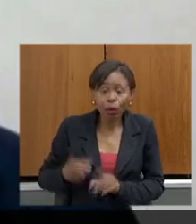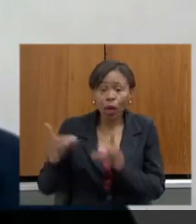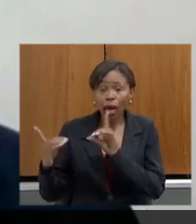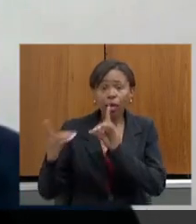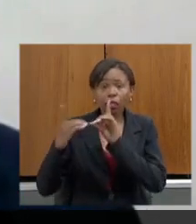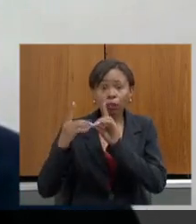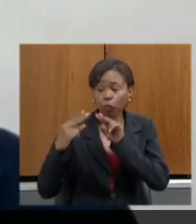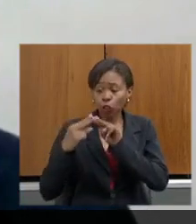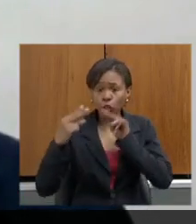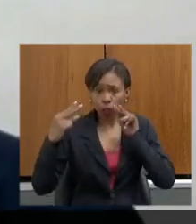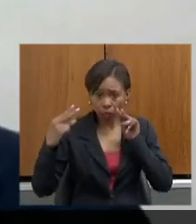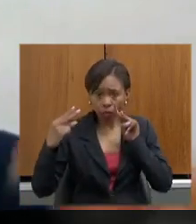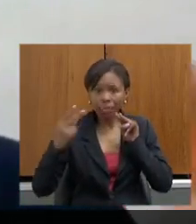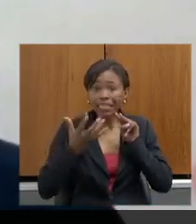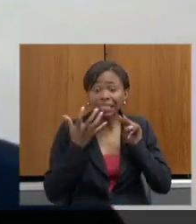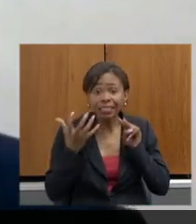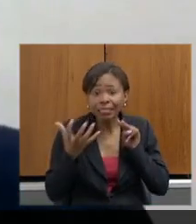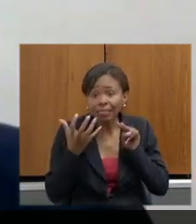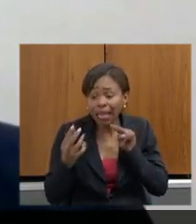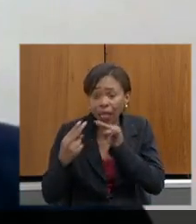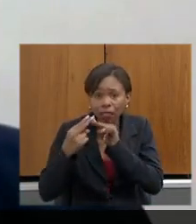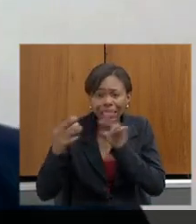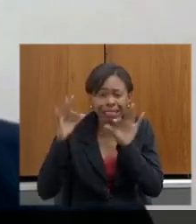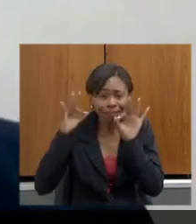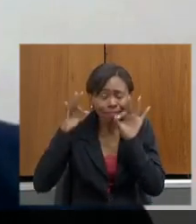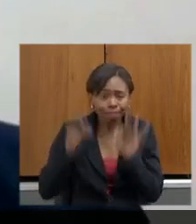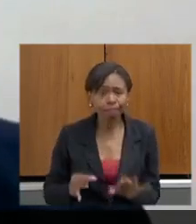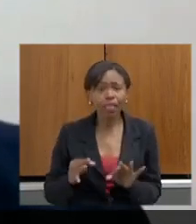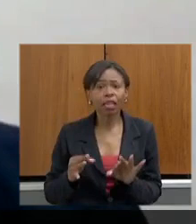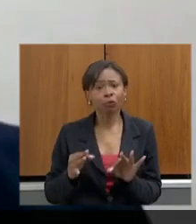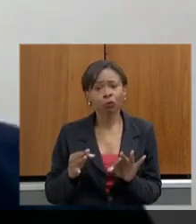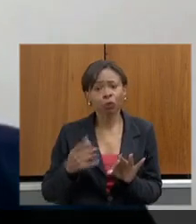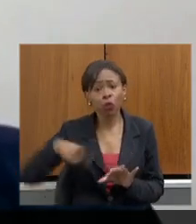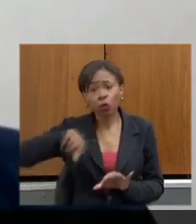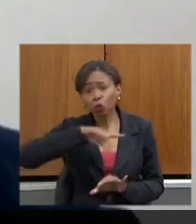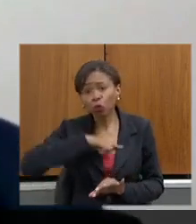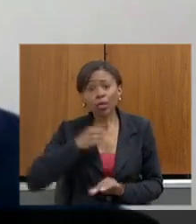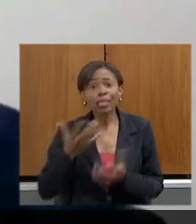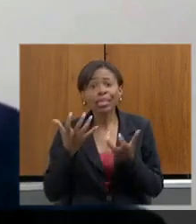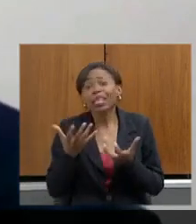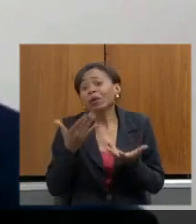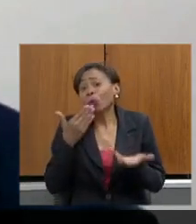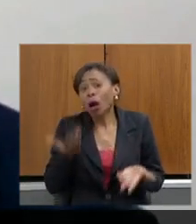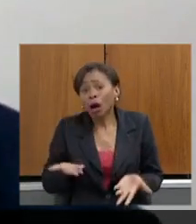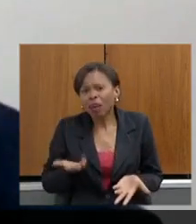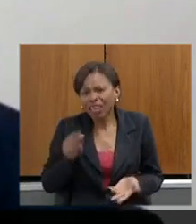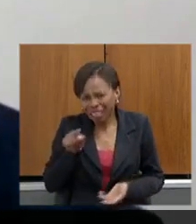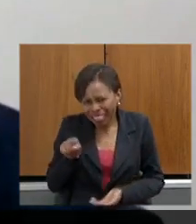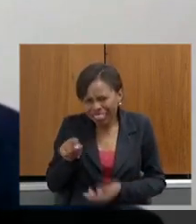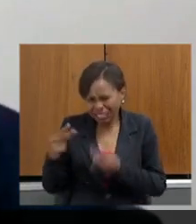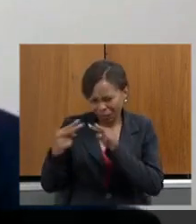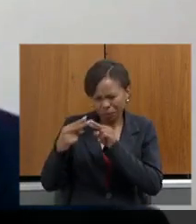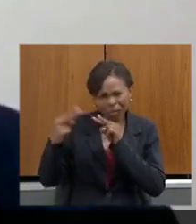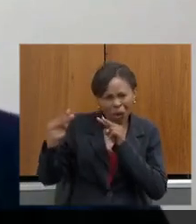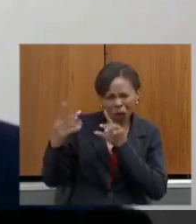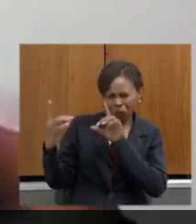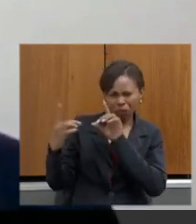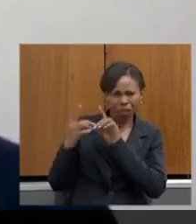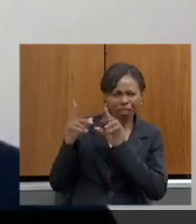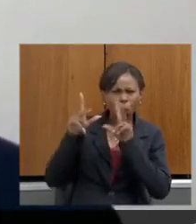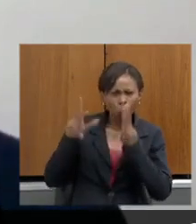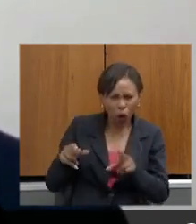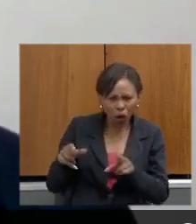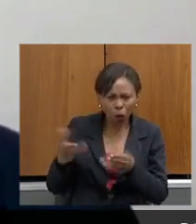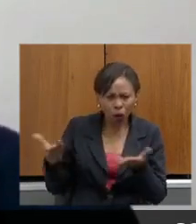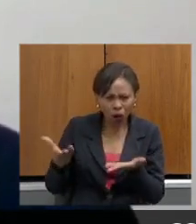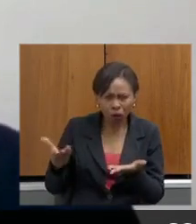digital que nós queremos que nós idealizamos e que tá na cabeça do povo aqui o esse tão pensando de ir aí não outro